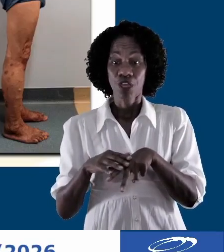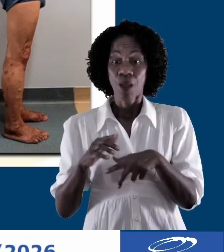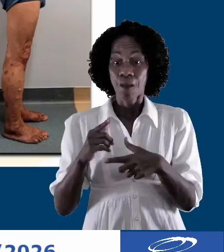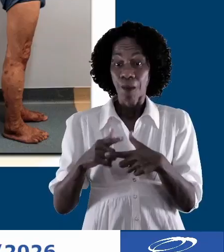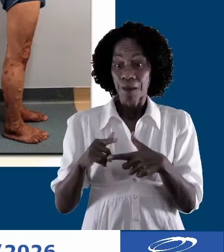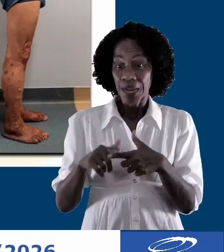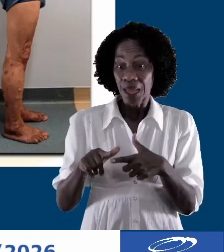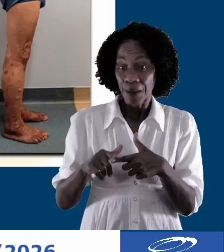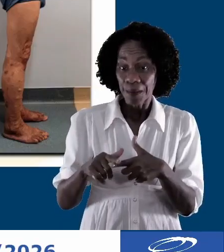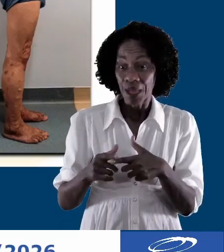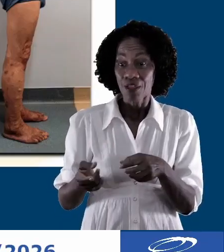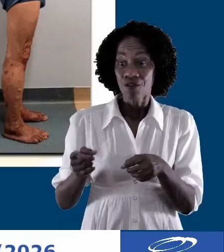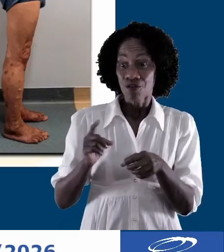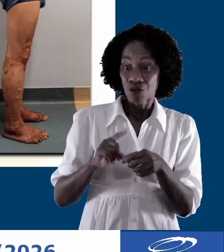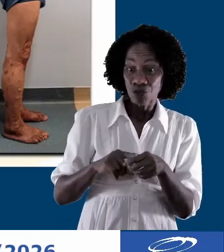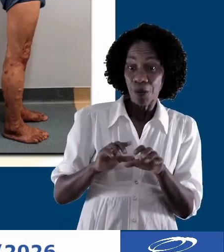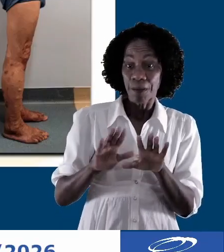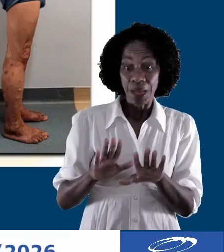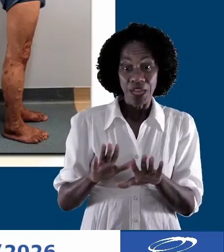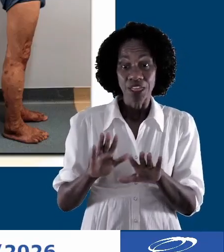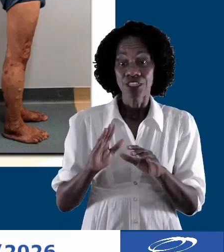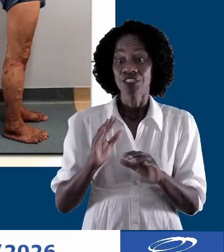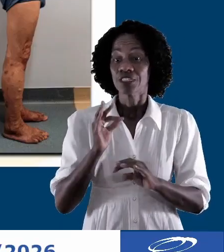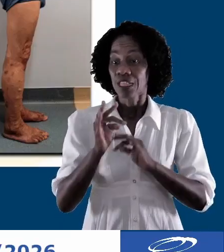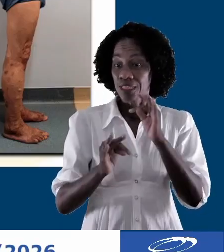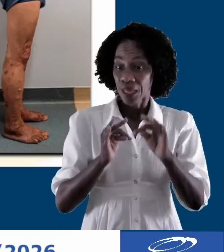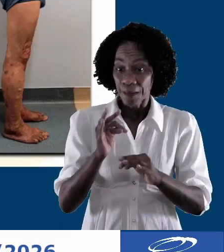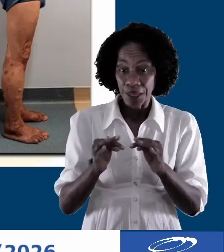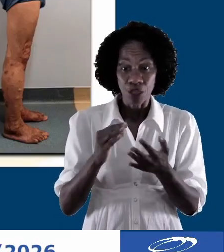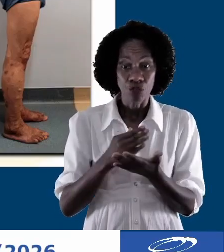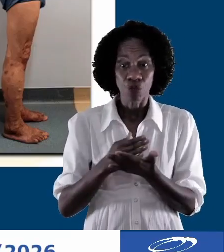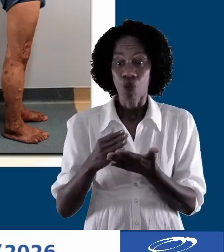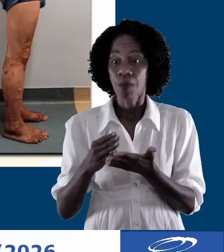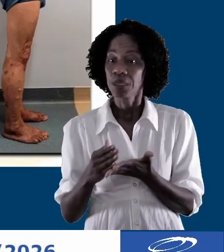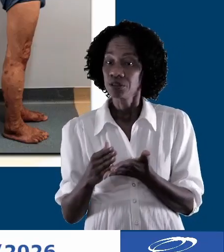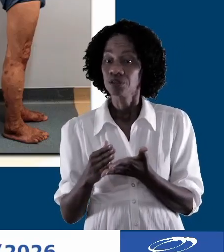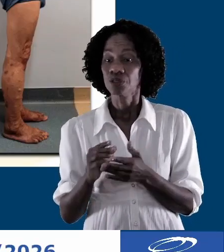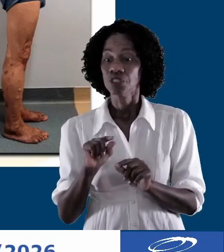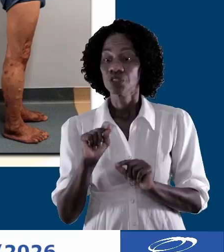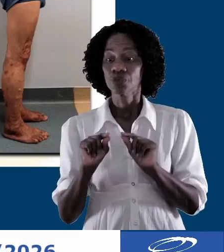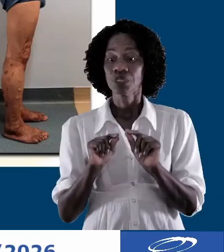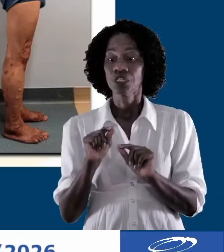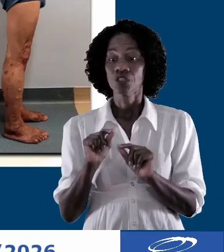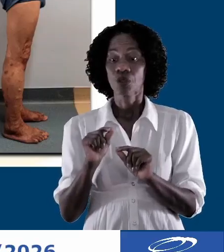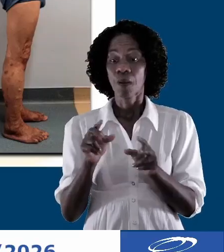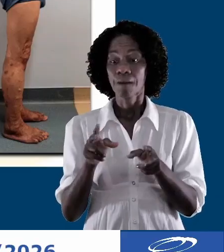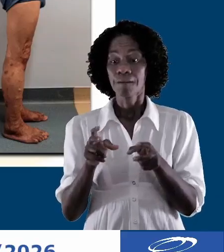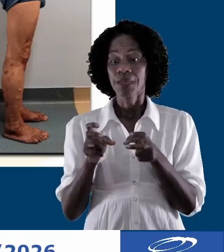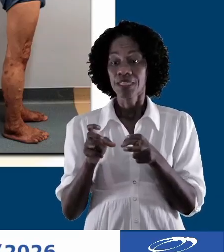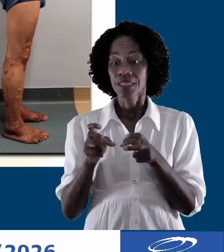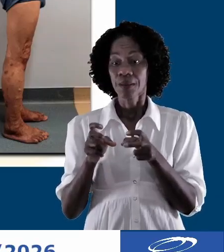E, novamente, a formação óssea, se você observa onde tem um círculo vermelho, o pré-operatório, bastante destruição